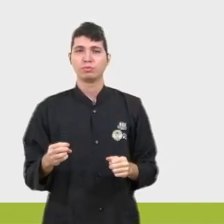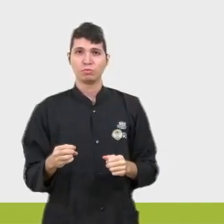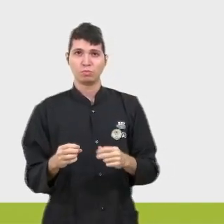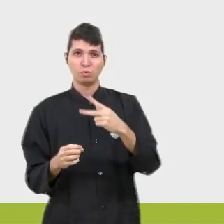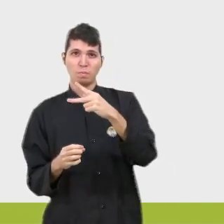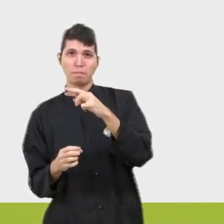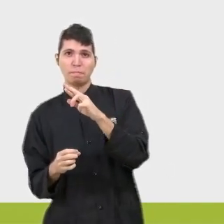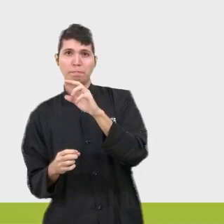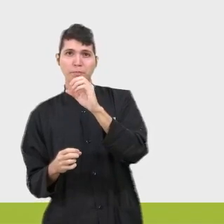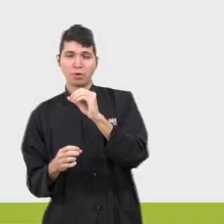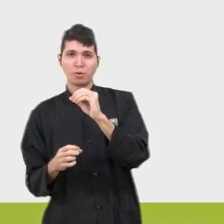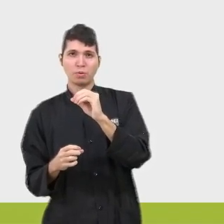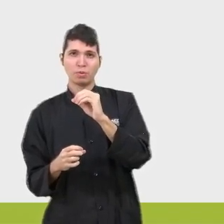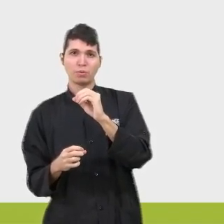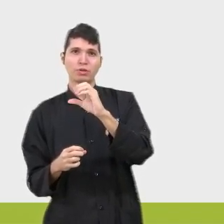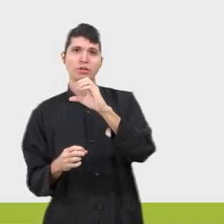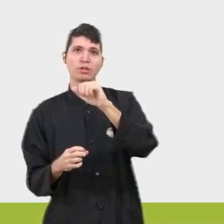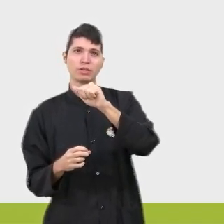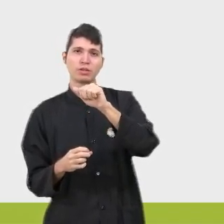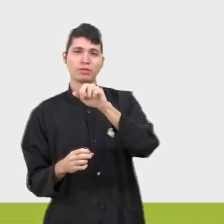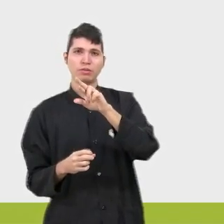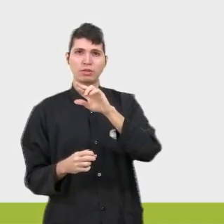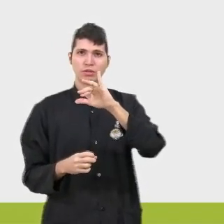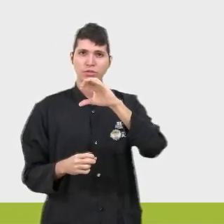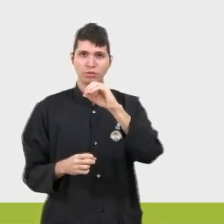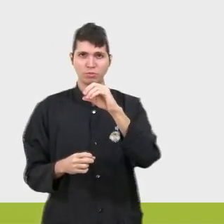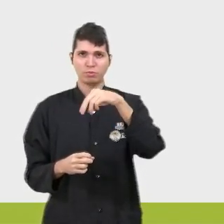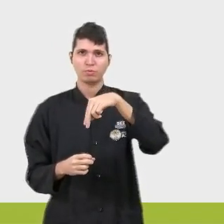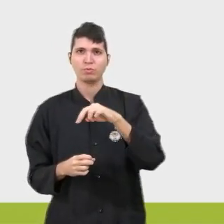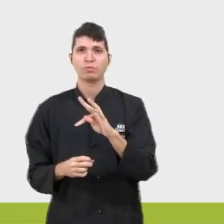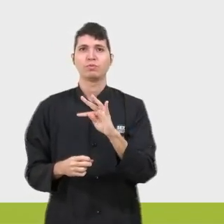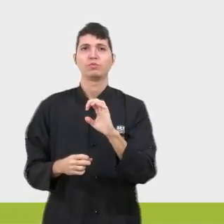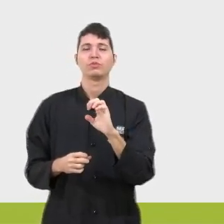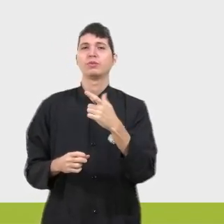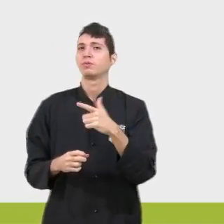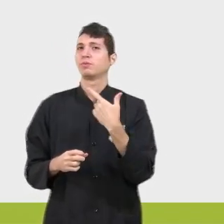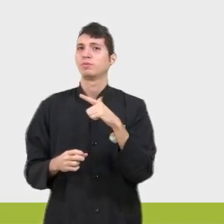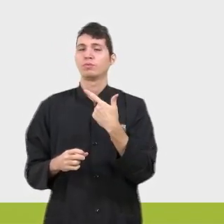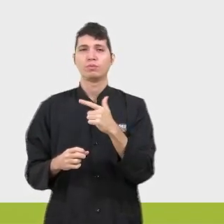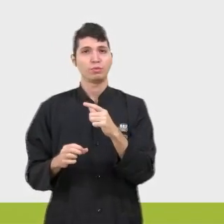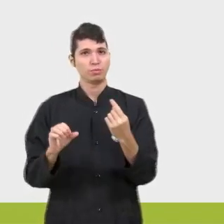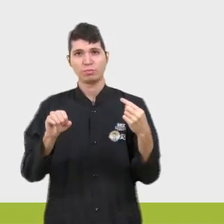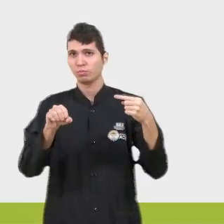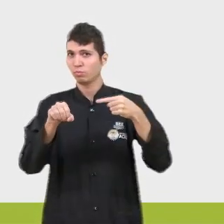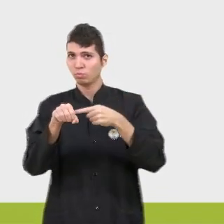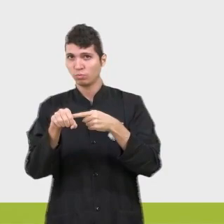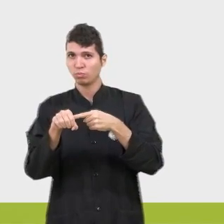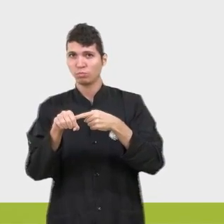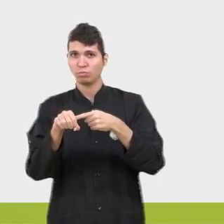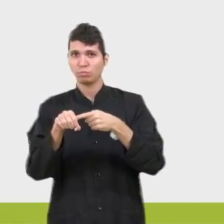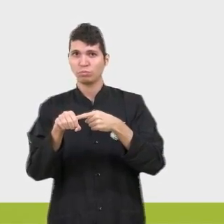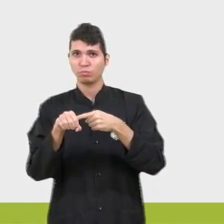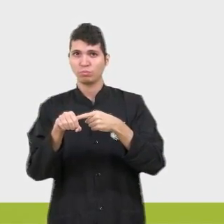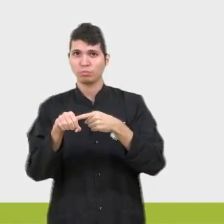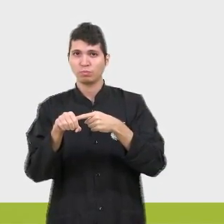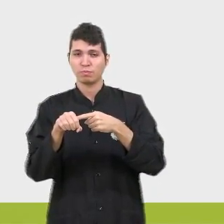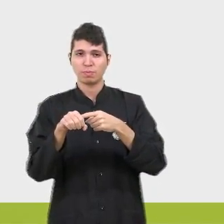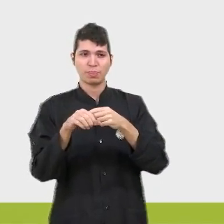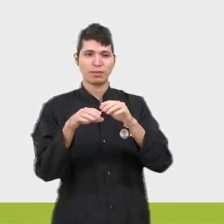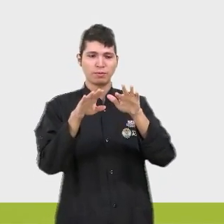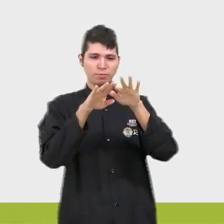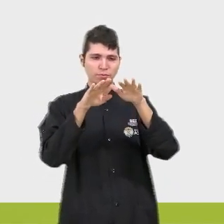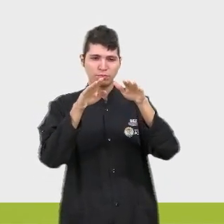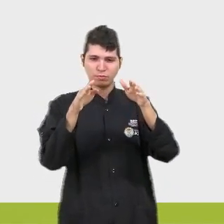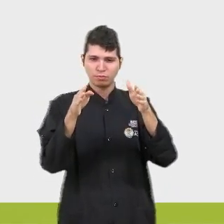núcleo. Mas a composição da parede celular. E onde é que está a parede celular, professor? Além da membrana